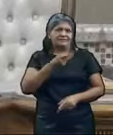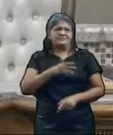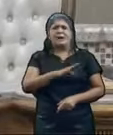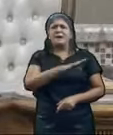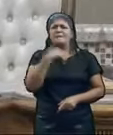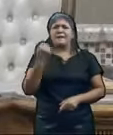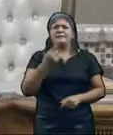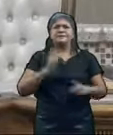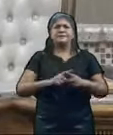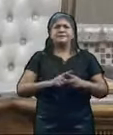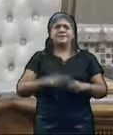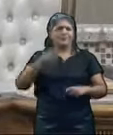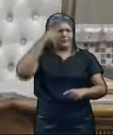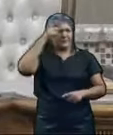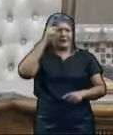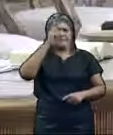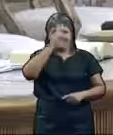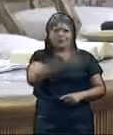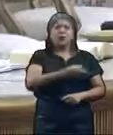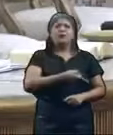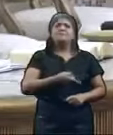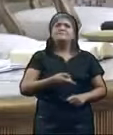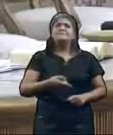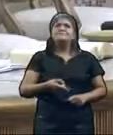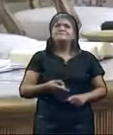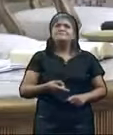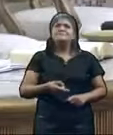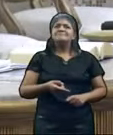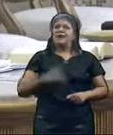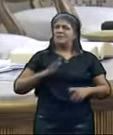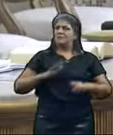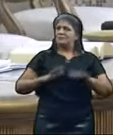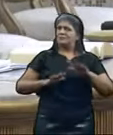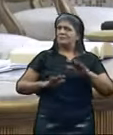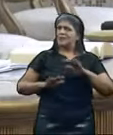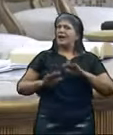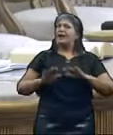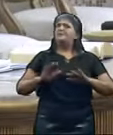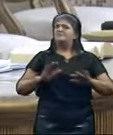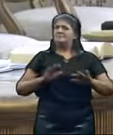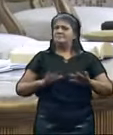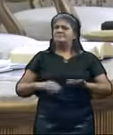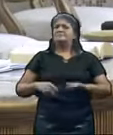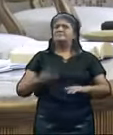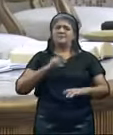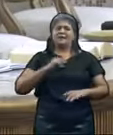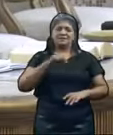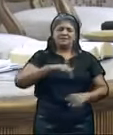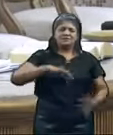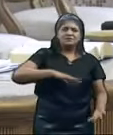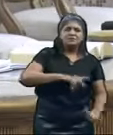visto esse negócio só depois do arrebatamento né como eu vou ser arrebatado